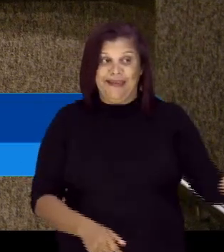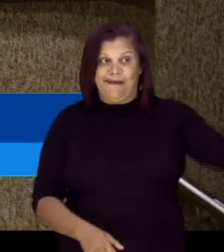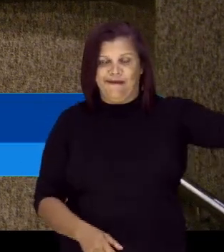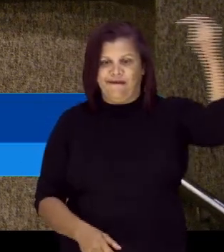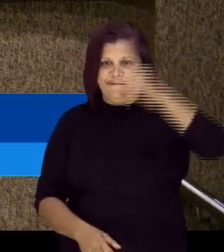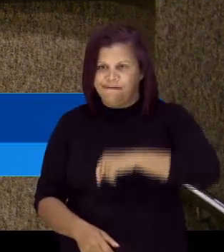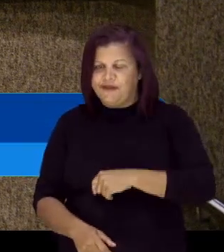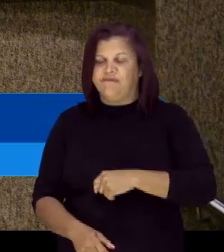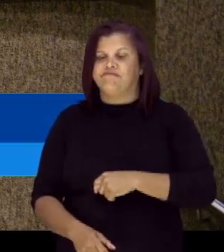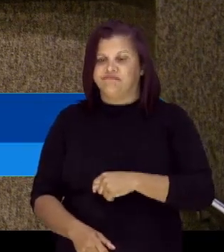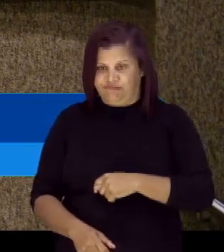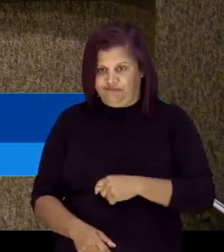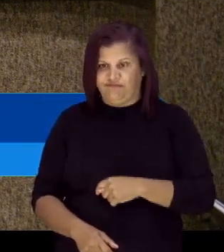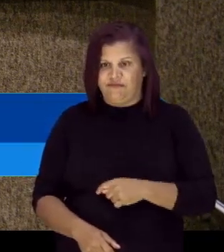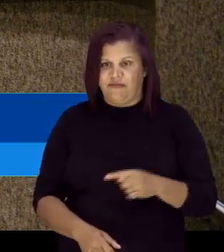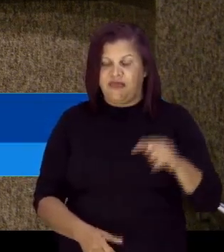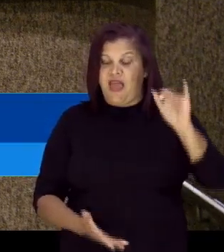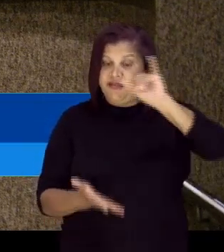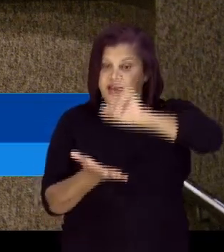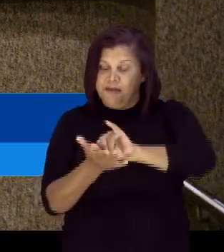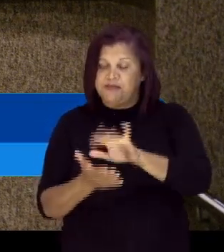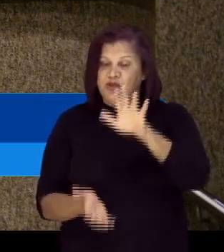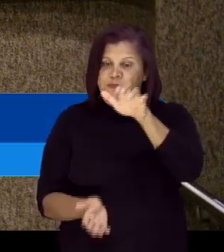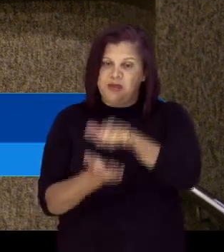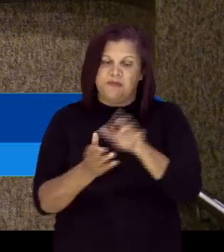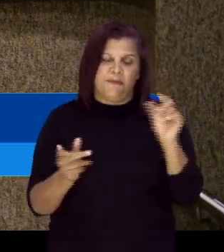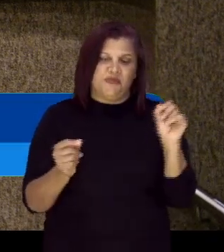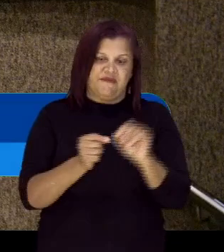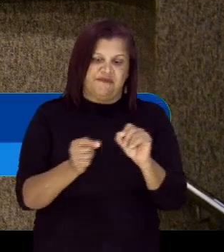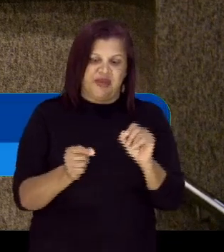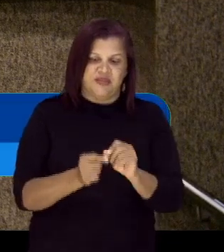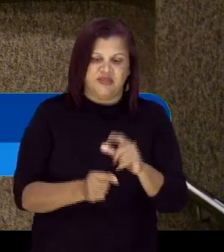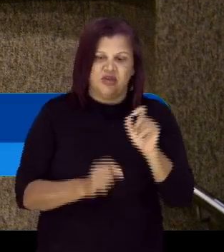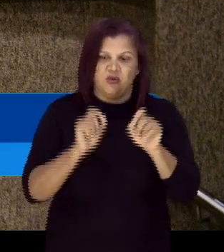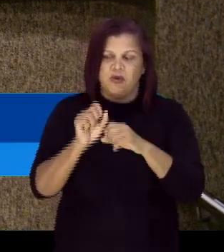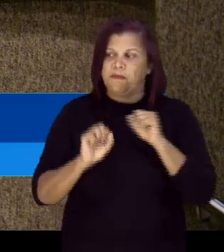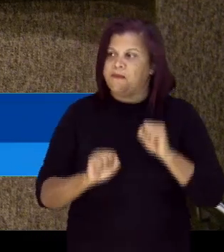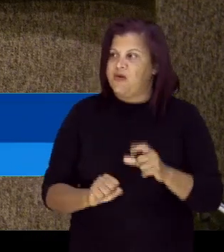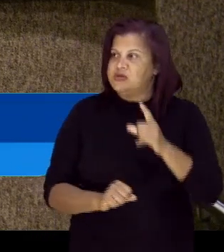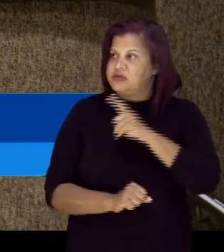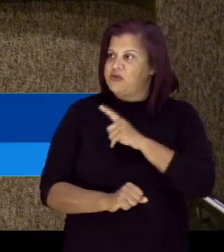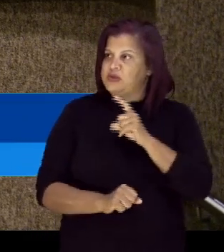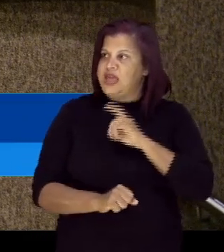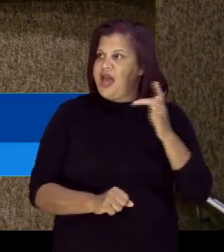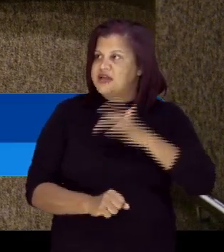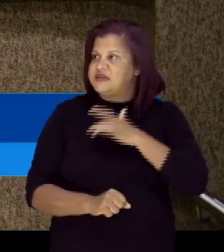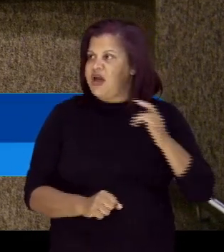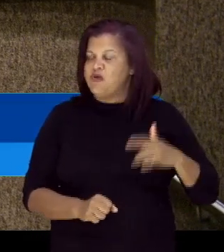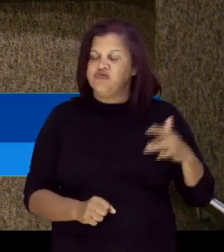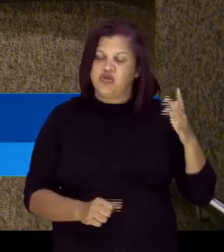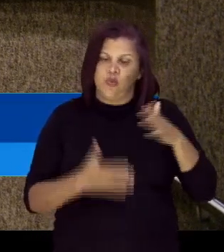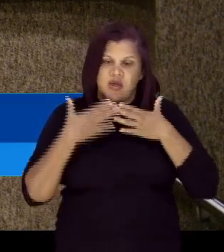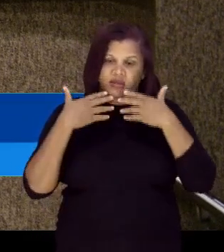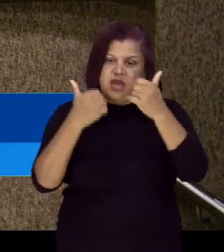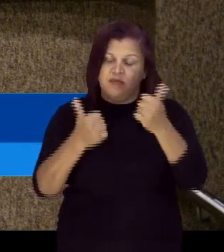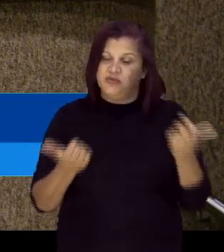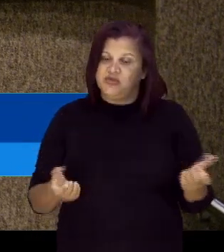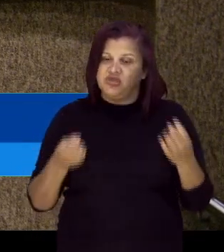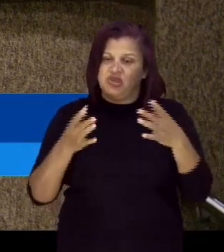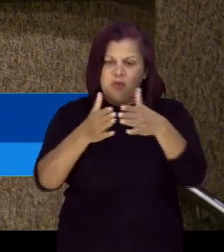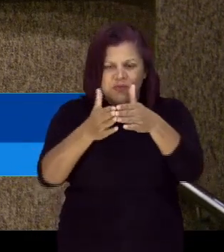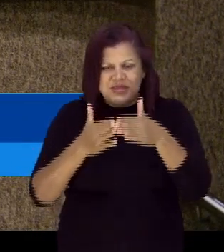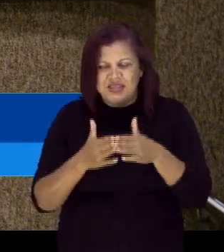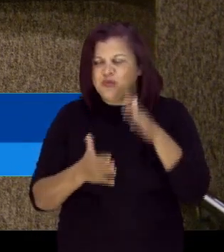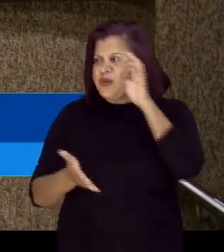e se dirigir até a capital de Pernambuco para poder fazer com que possam ter a saúde de qualidade. Por isso, eu deixo aqui o meu pedido